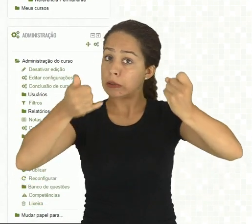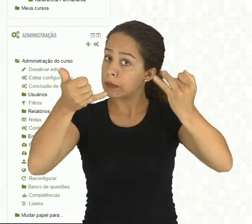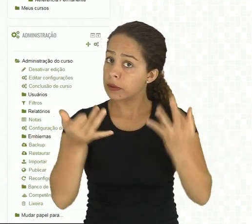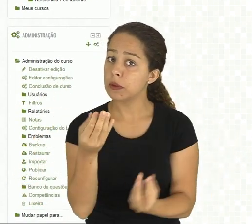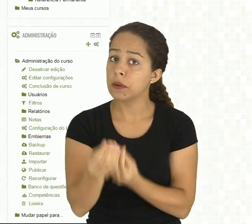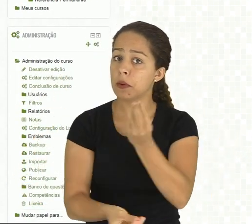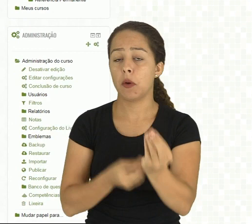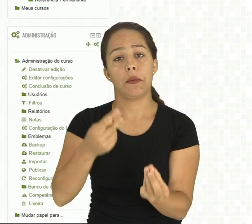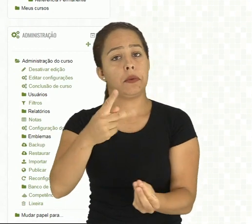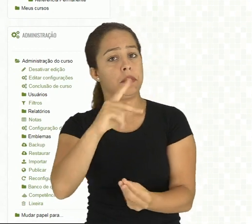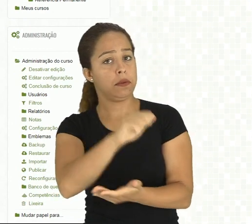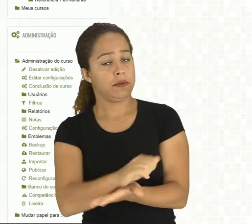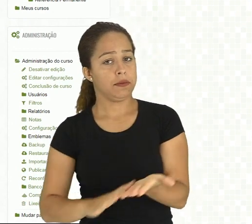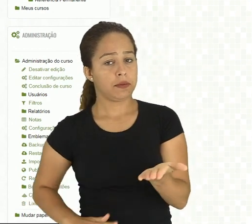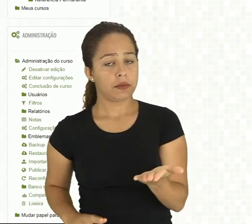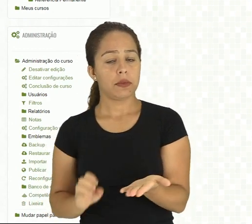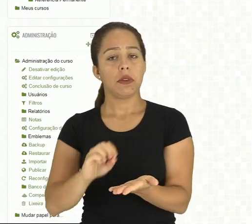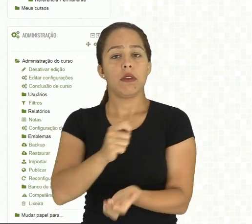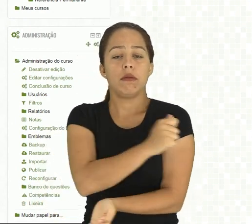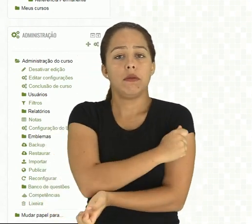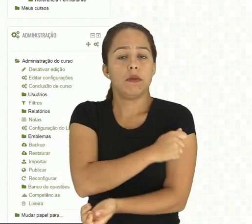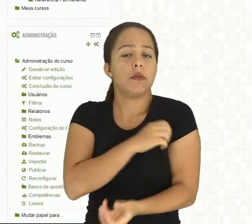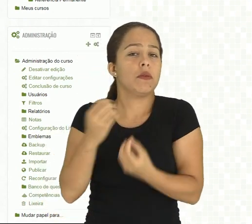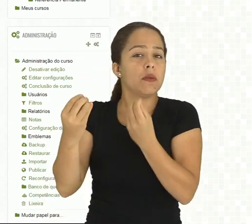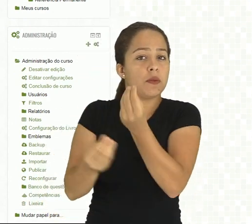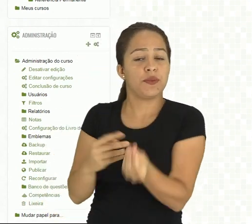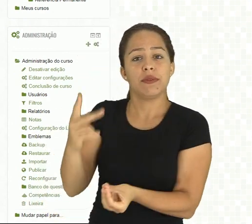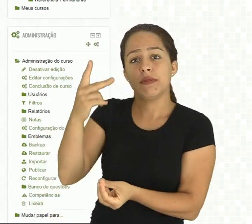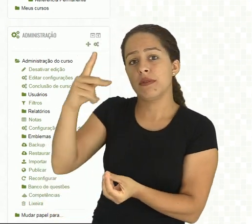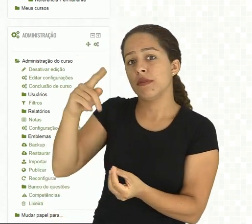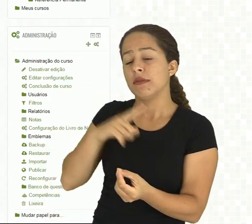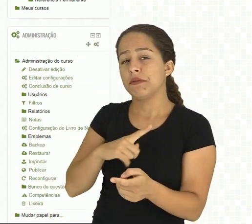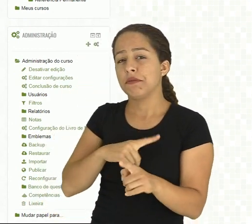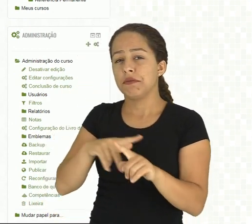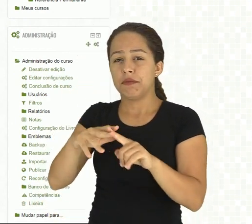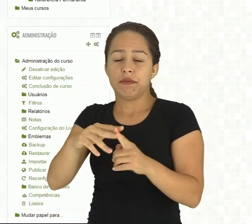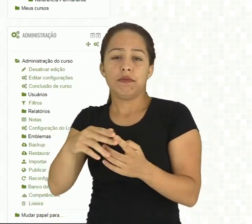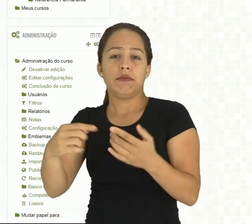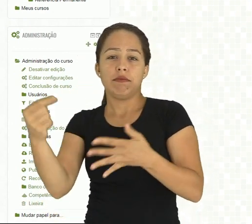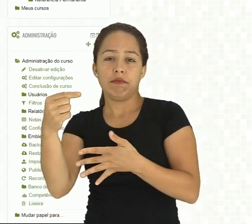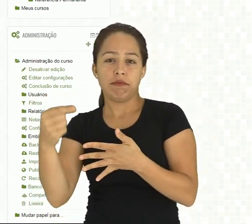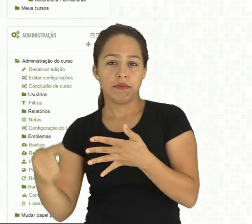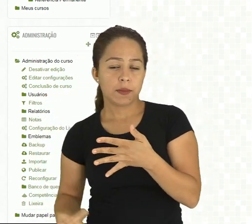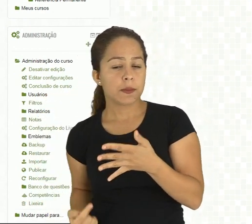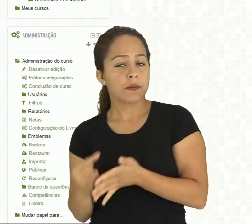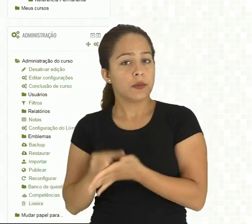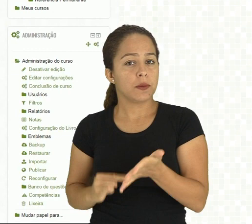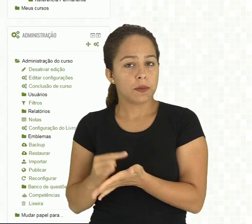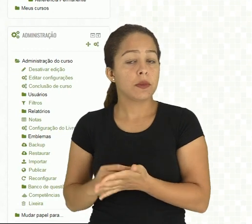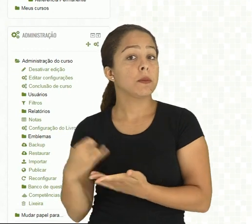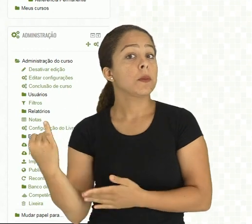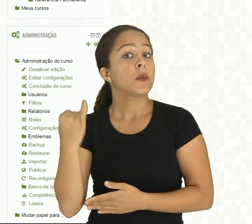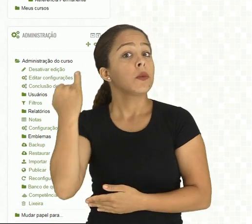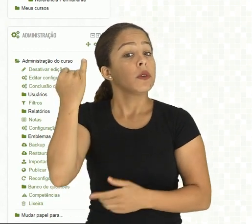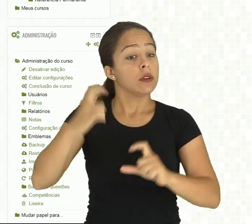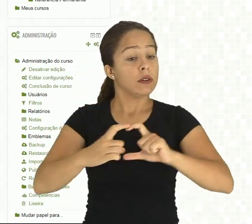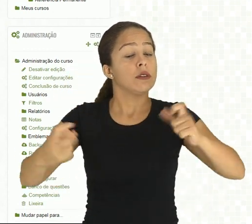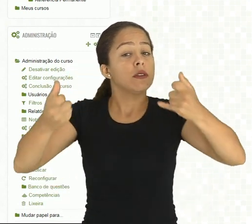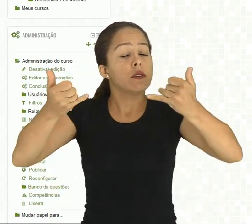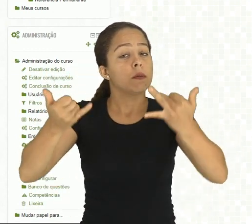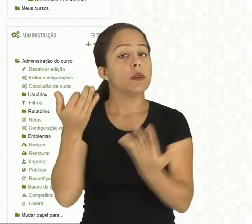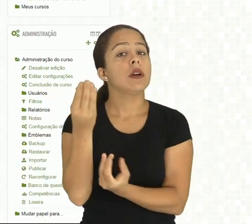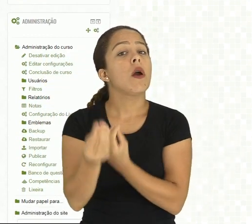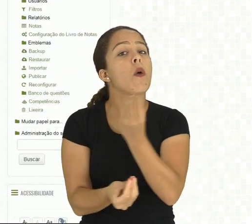para sua tarefa pode colocar arquivos que o aluno vai ter que visualizar para realizar a tarefa de inscrição é o enunciado tá